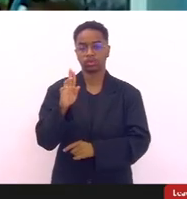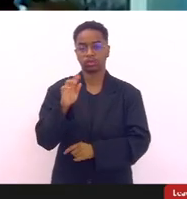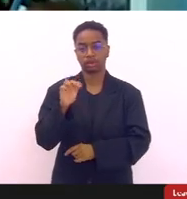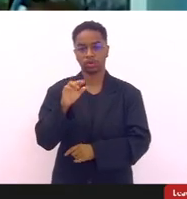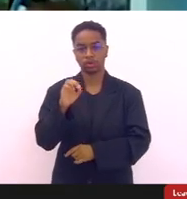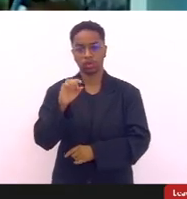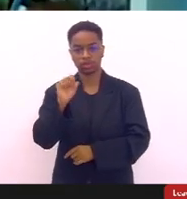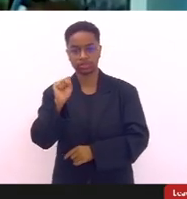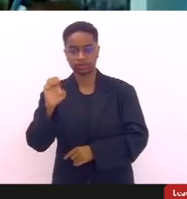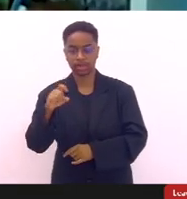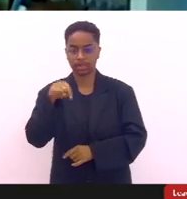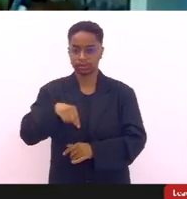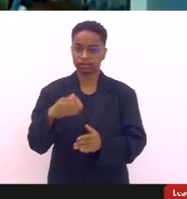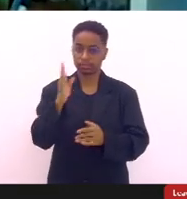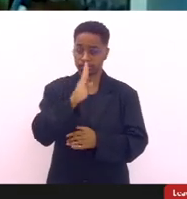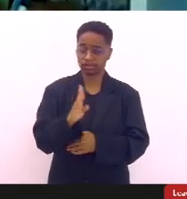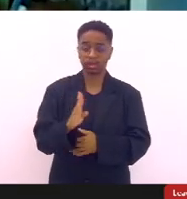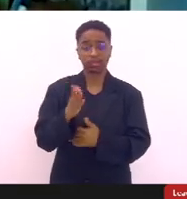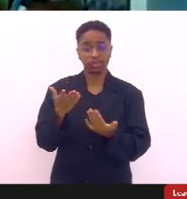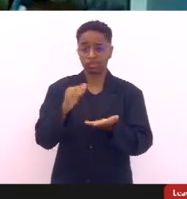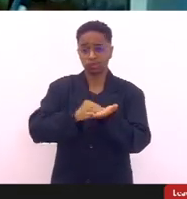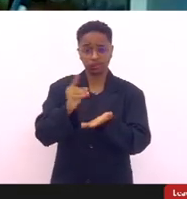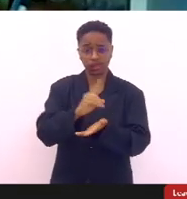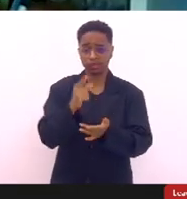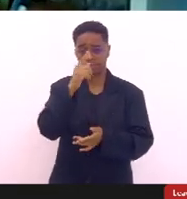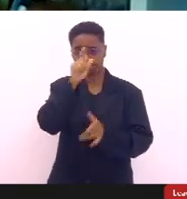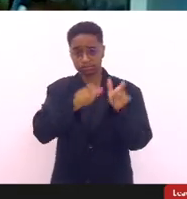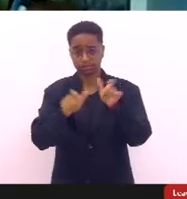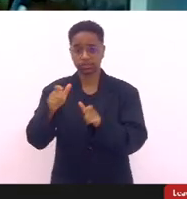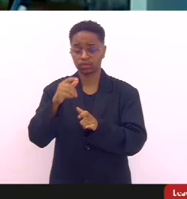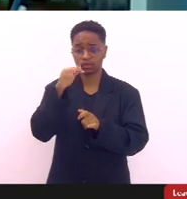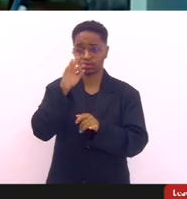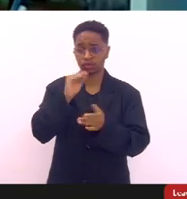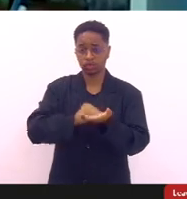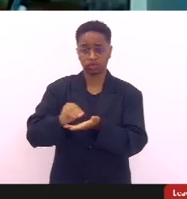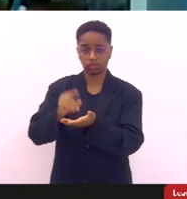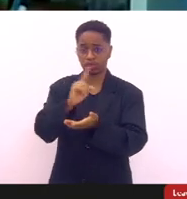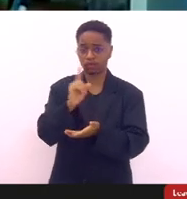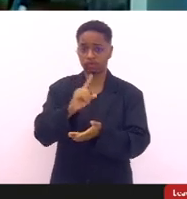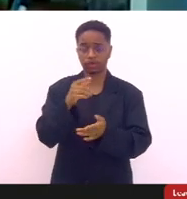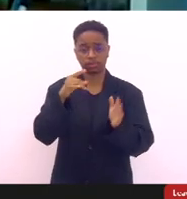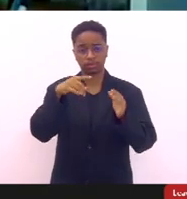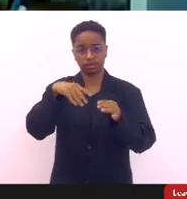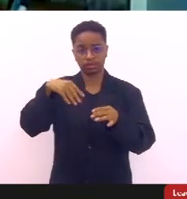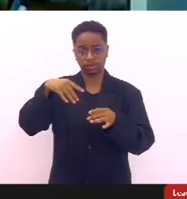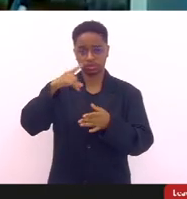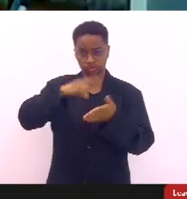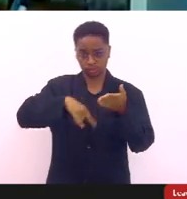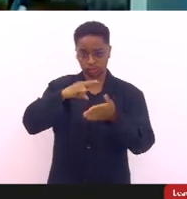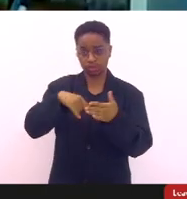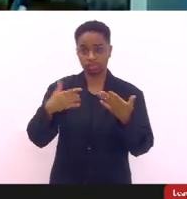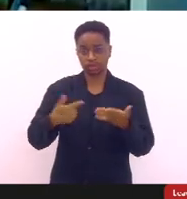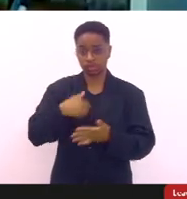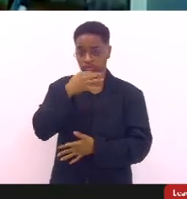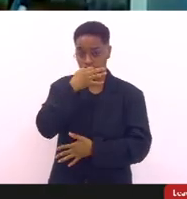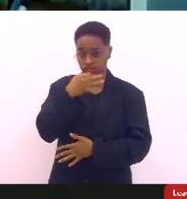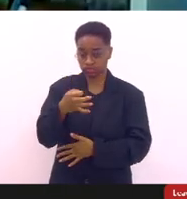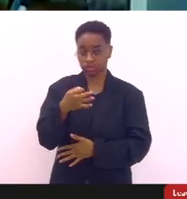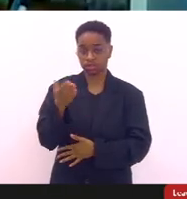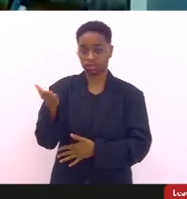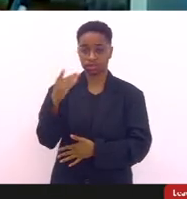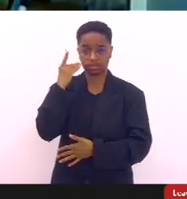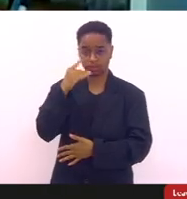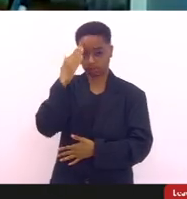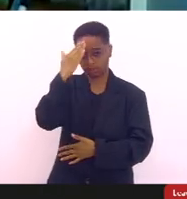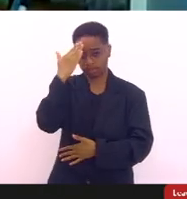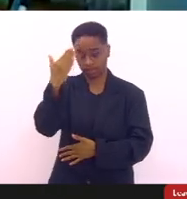o que não falta é comitê, o que não falta é gente. E está sinalizando o tempo inteiro isso. Então, por favor, fica a sugestão, deputada. Muito